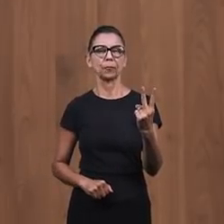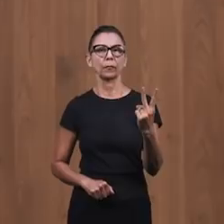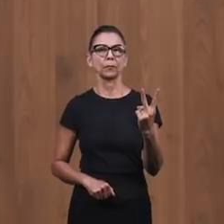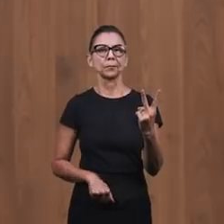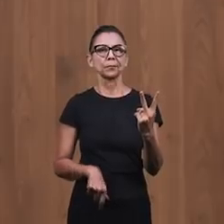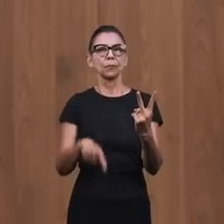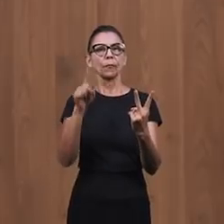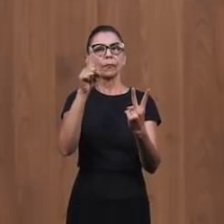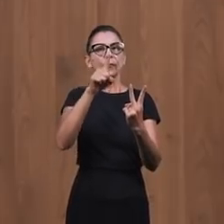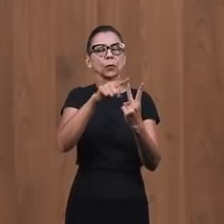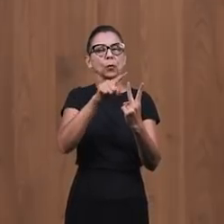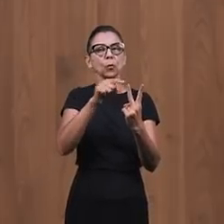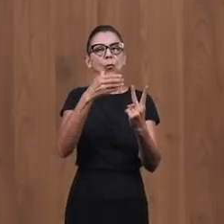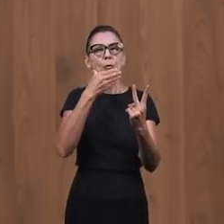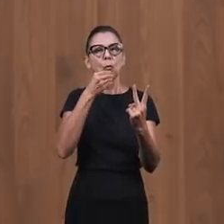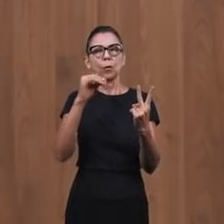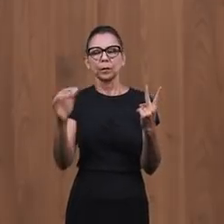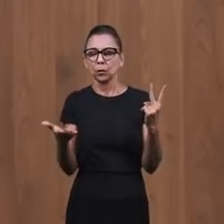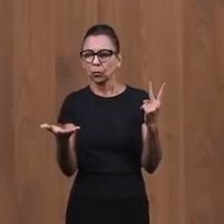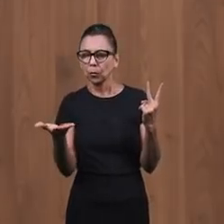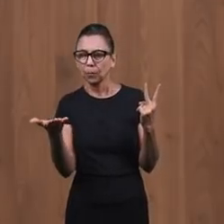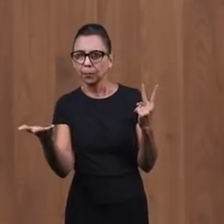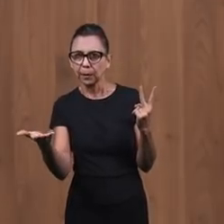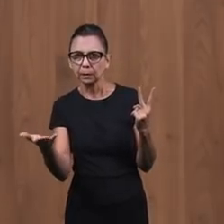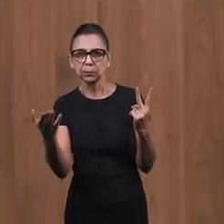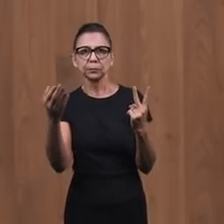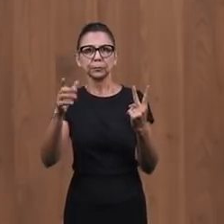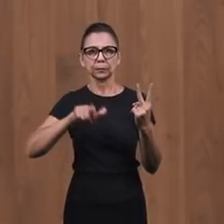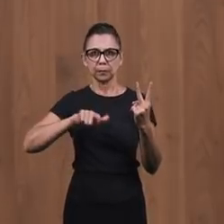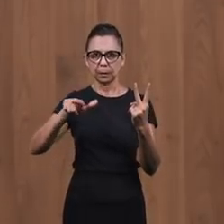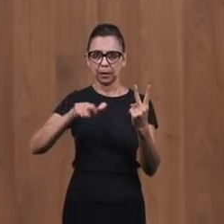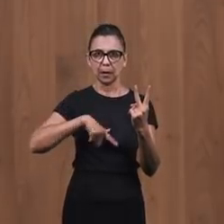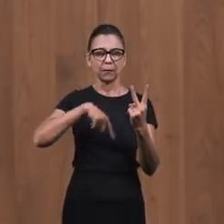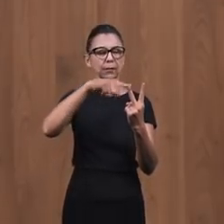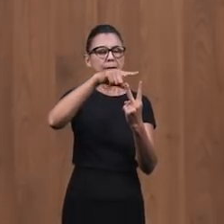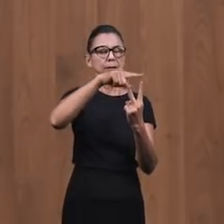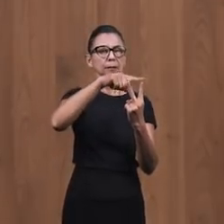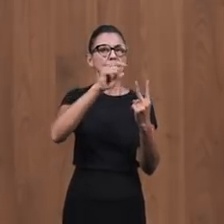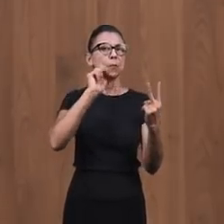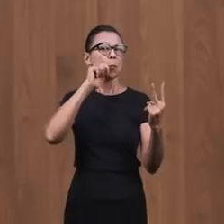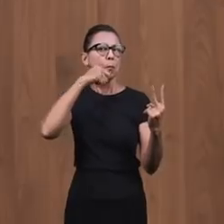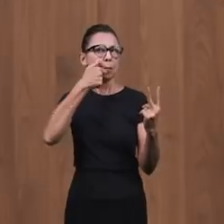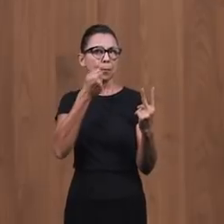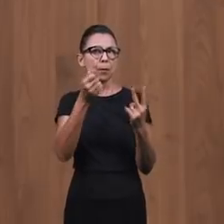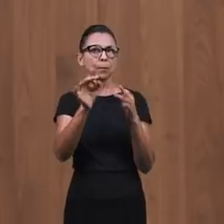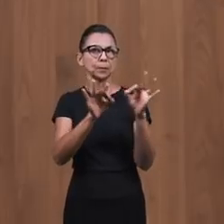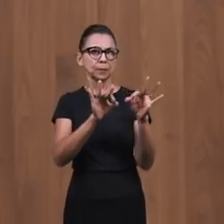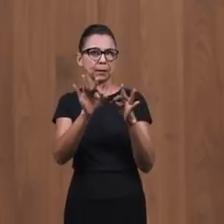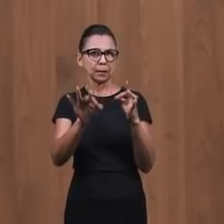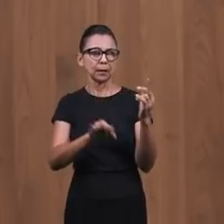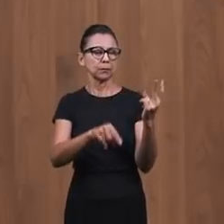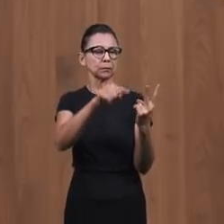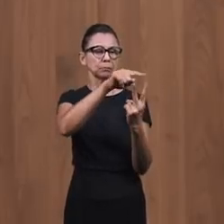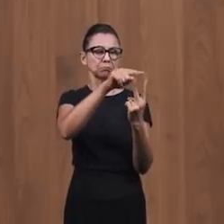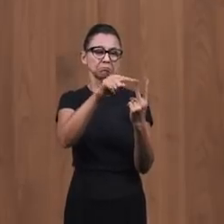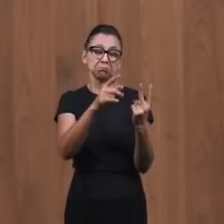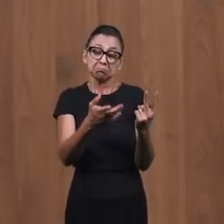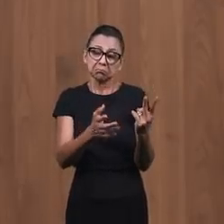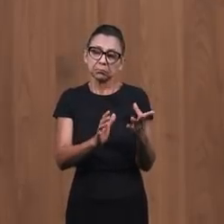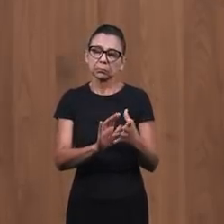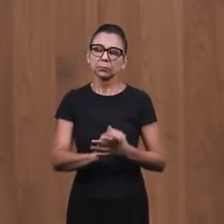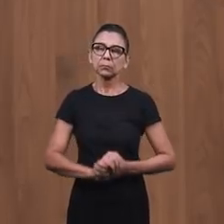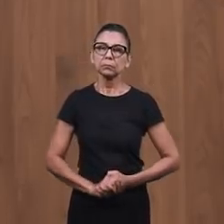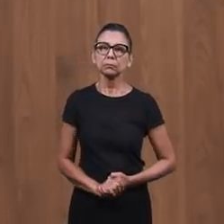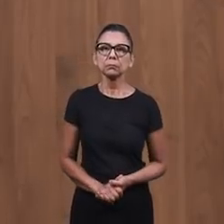de Faraó foram presos ali onde José estava. José, então,